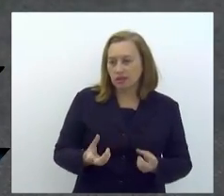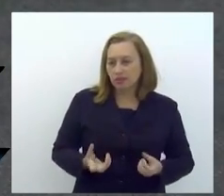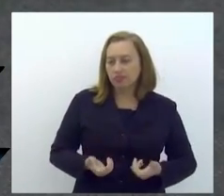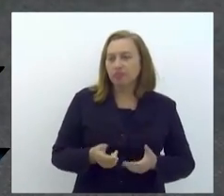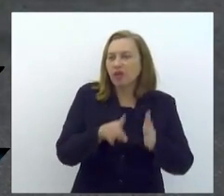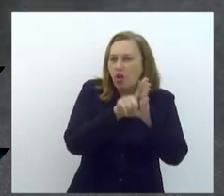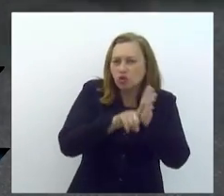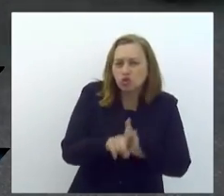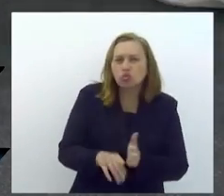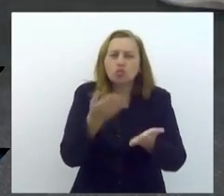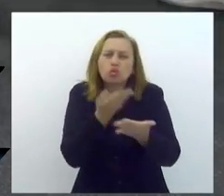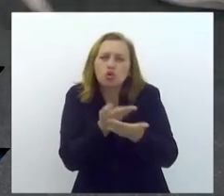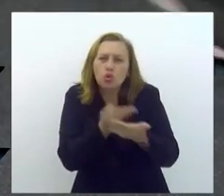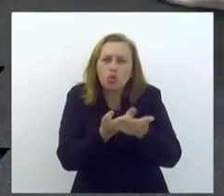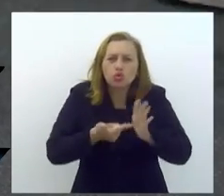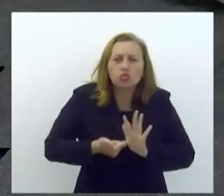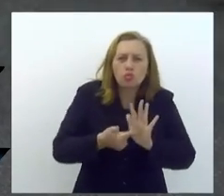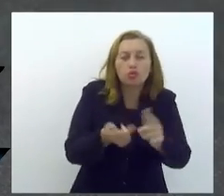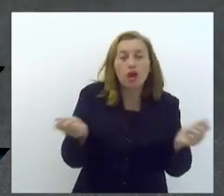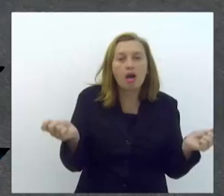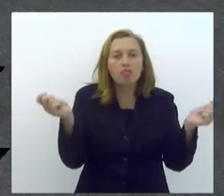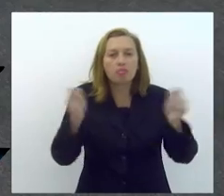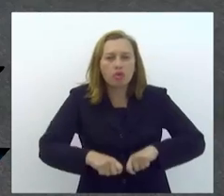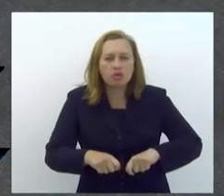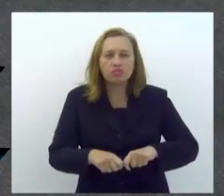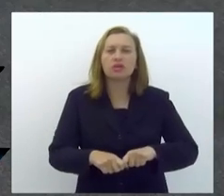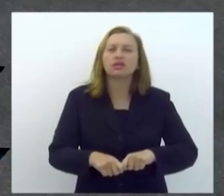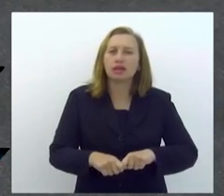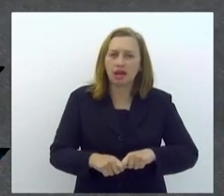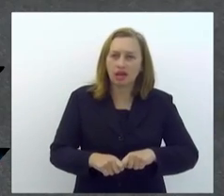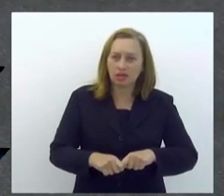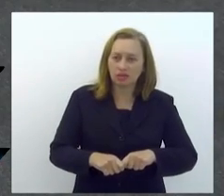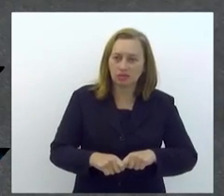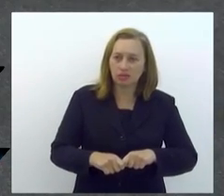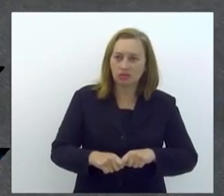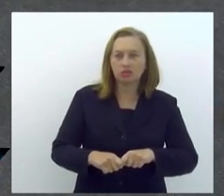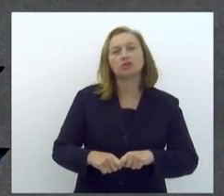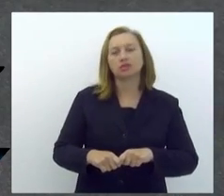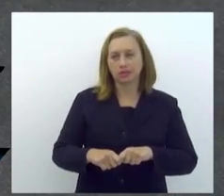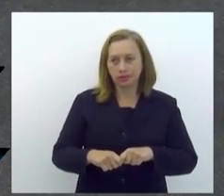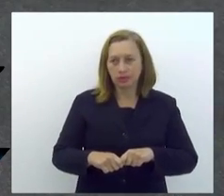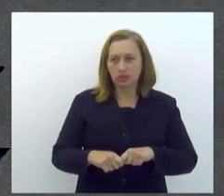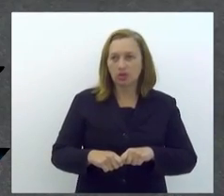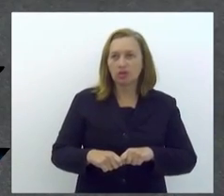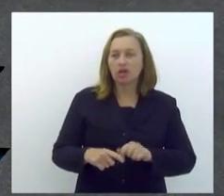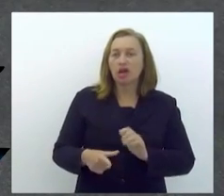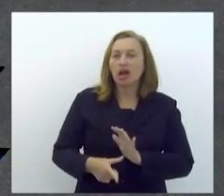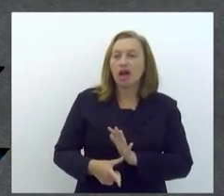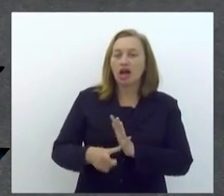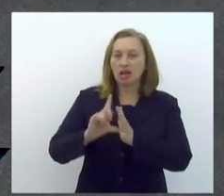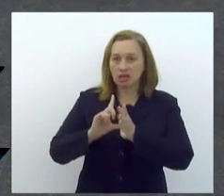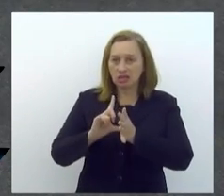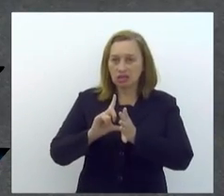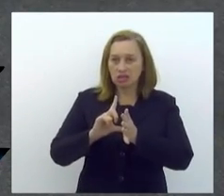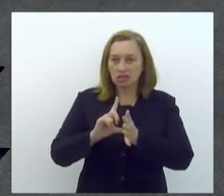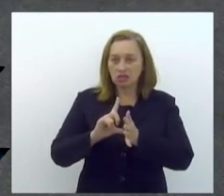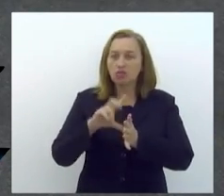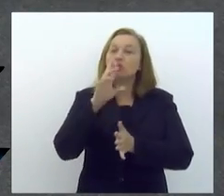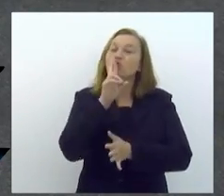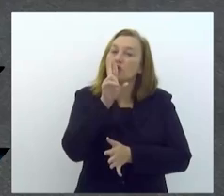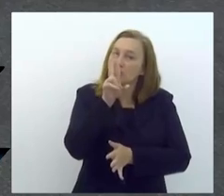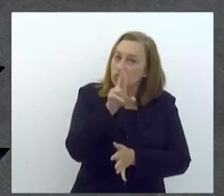né que hoje a possibilidade da antecipação do diagnóstico do diagnóstico